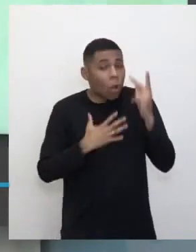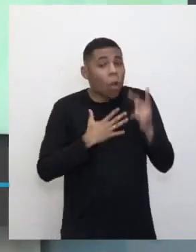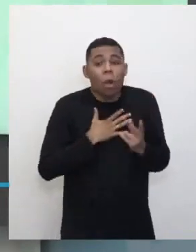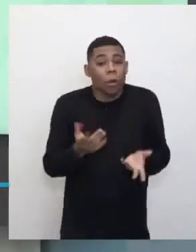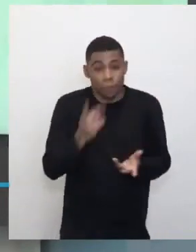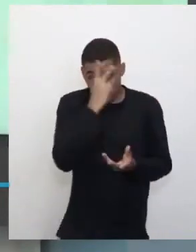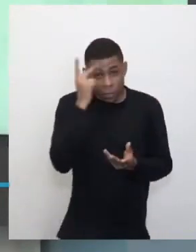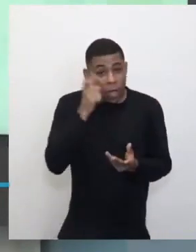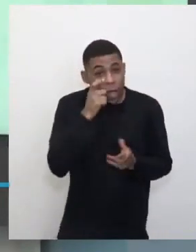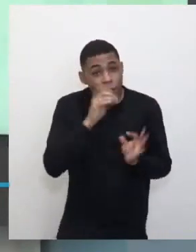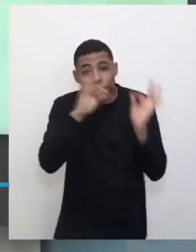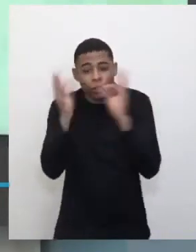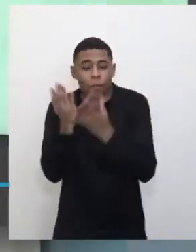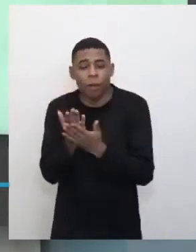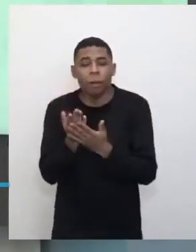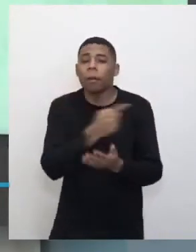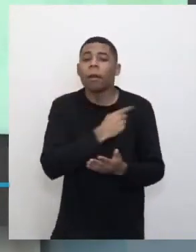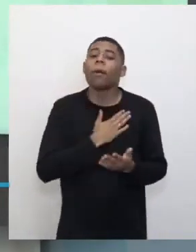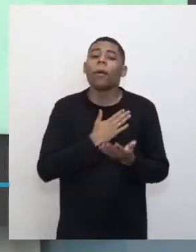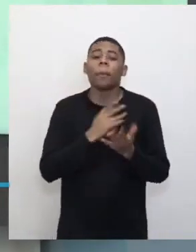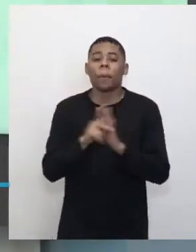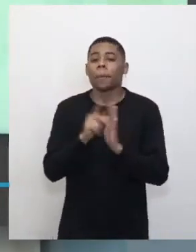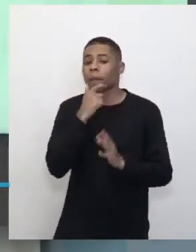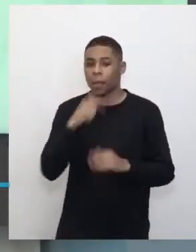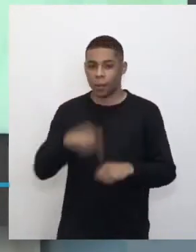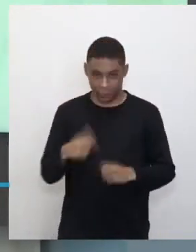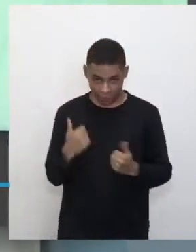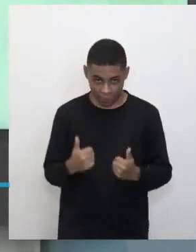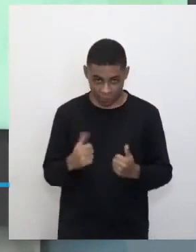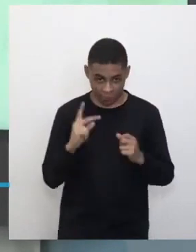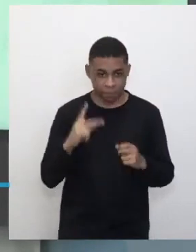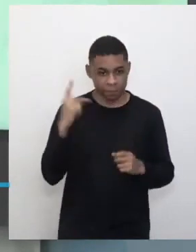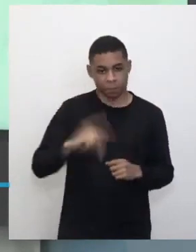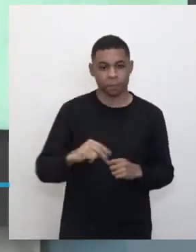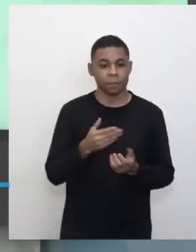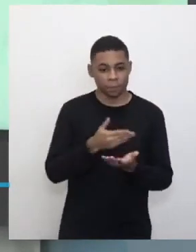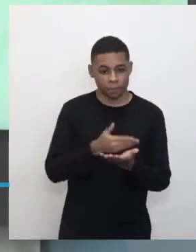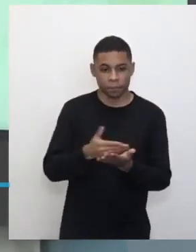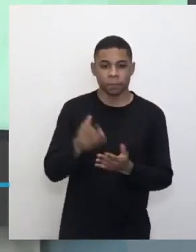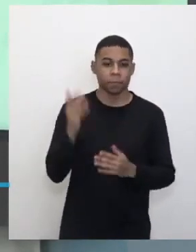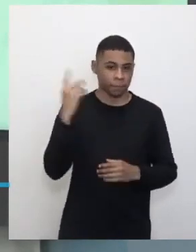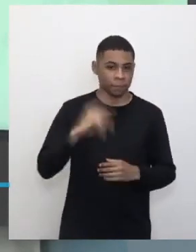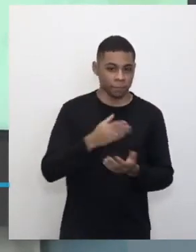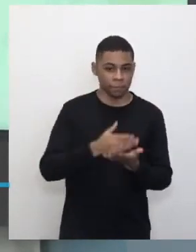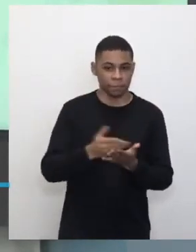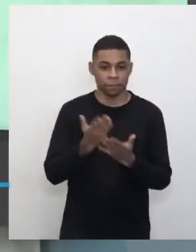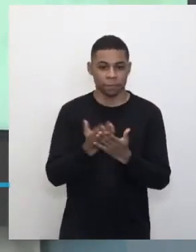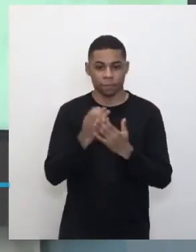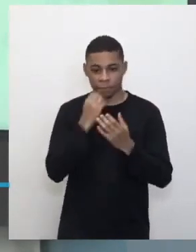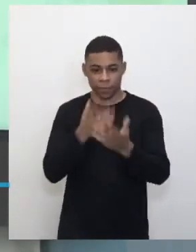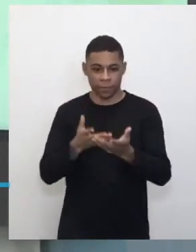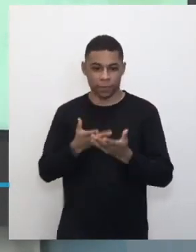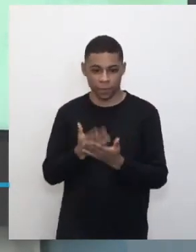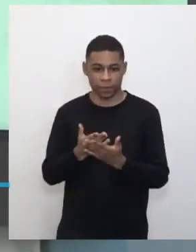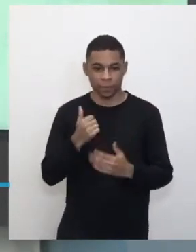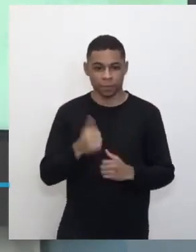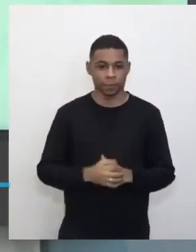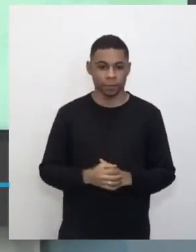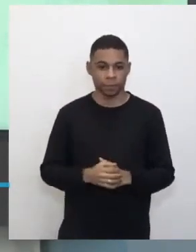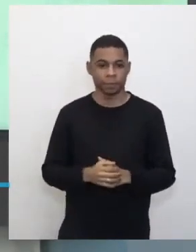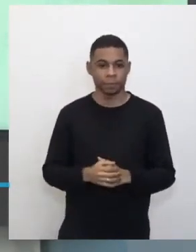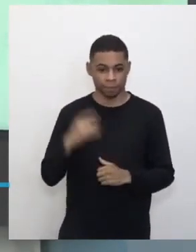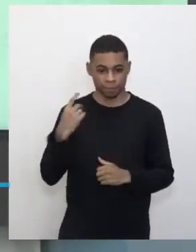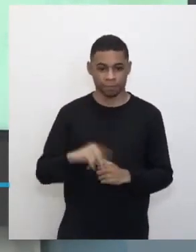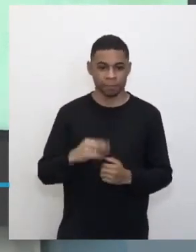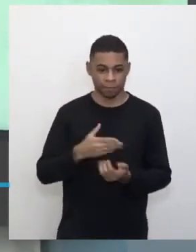estão assistindo a aula de inglês hoje. Ok? So, as I said, welcome to this class. Sejam bem-vindos a essa aula. And there we